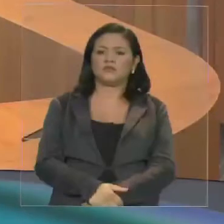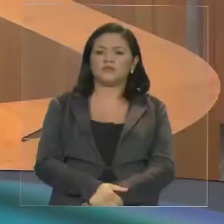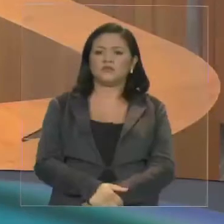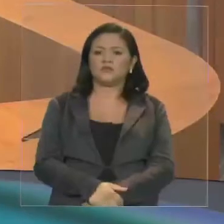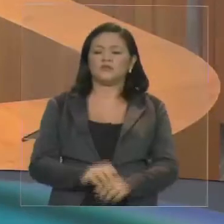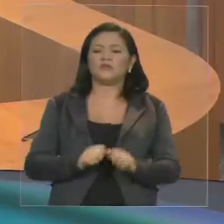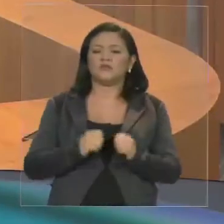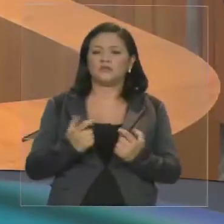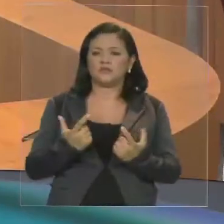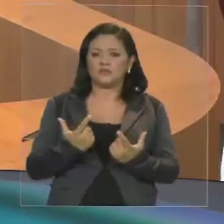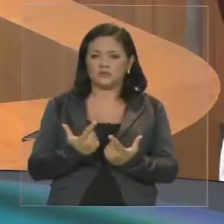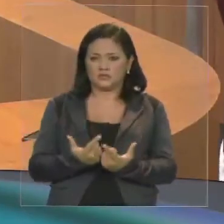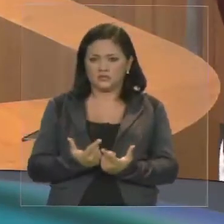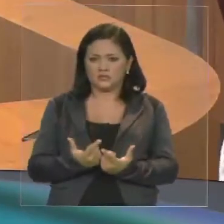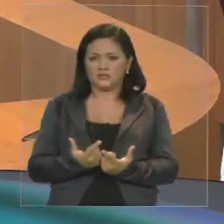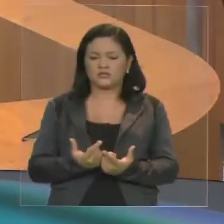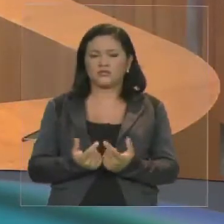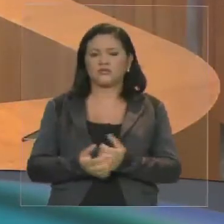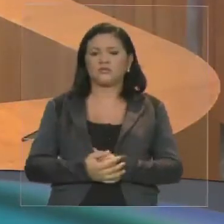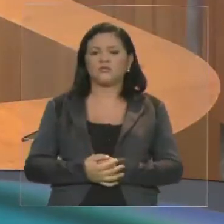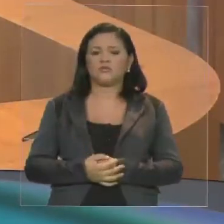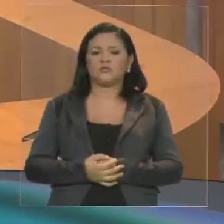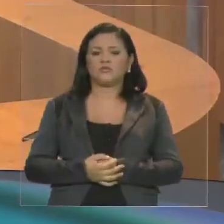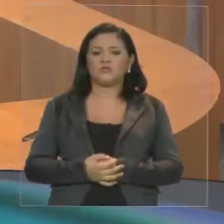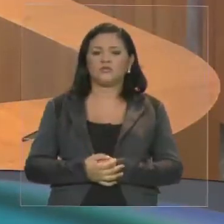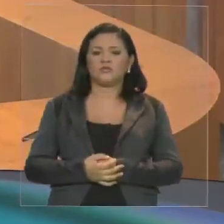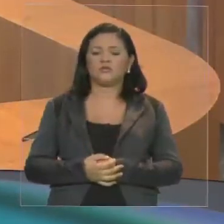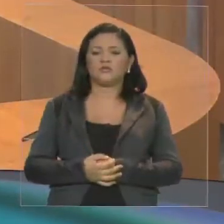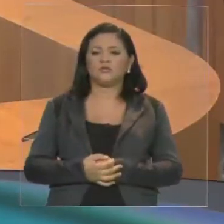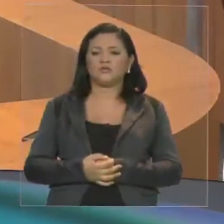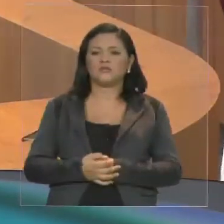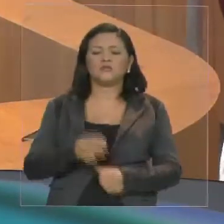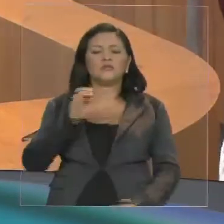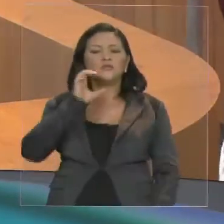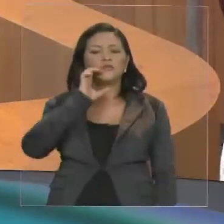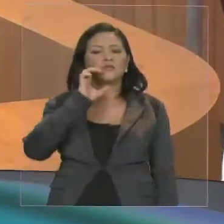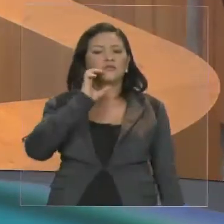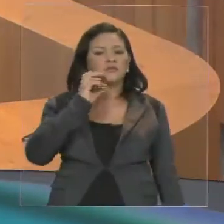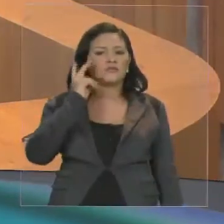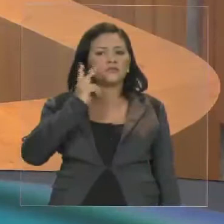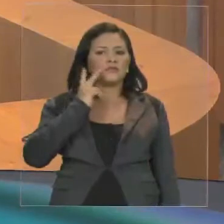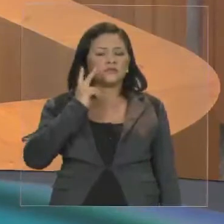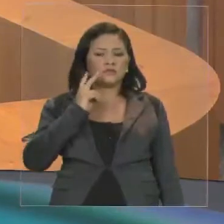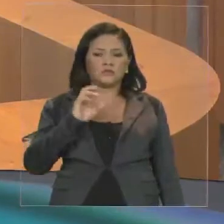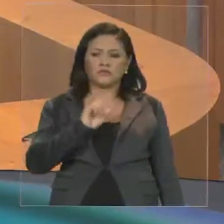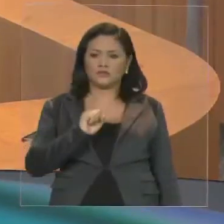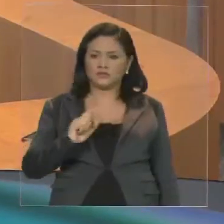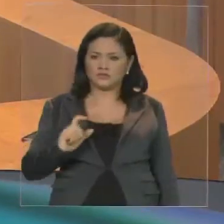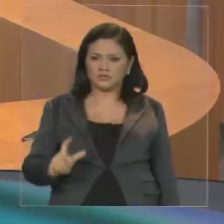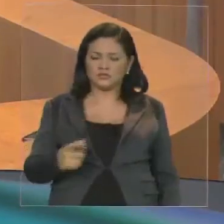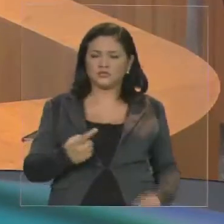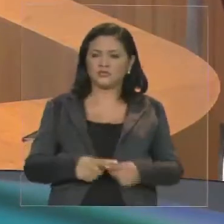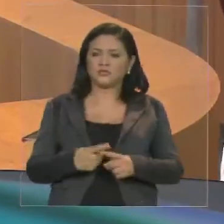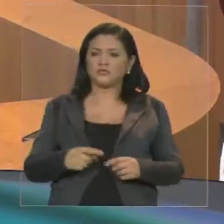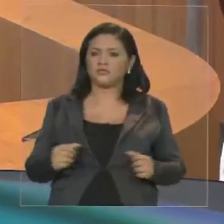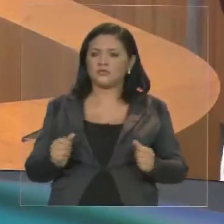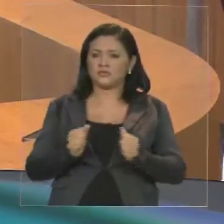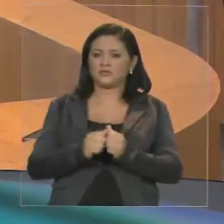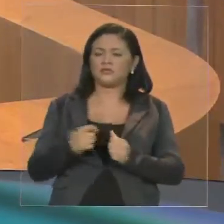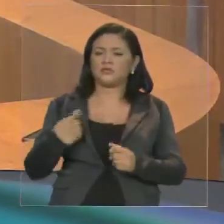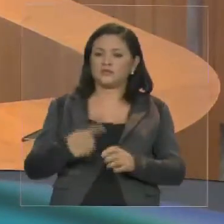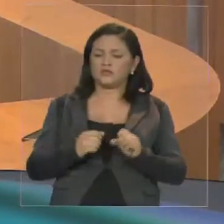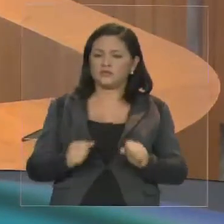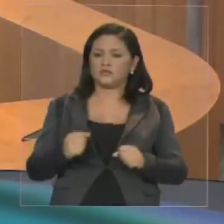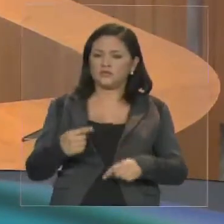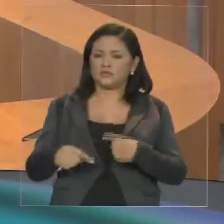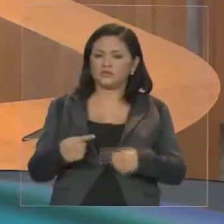Assembleia Legislativa do Estado do Maranhão, Câmara Municipal de São Luís, para que juntos possamos